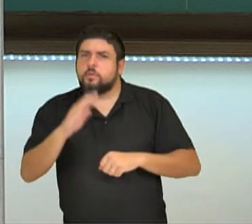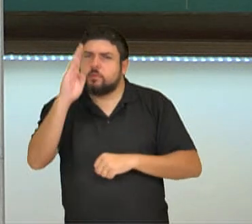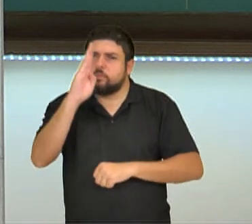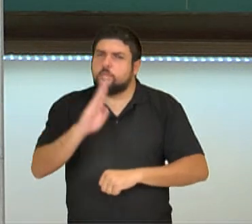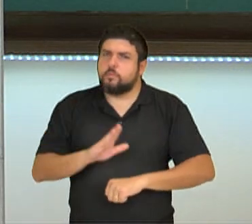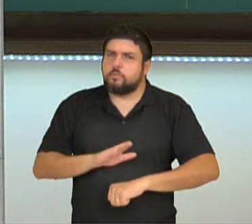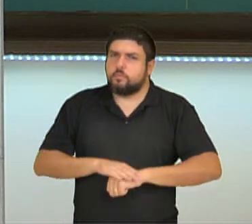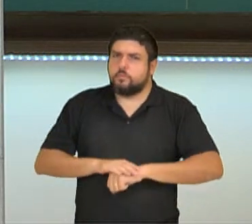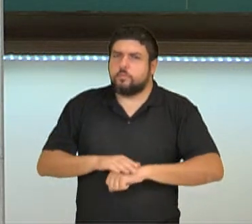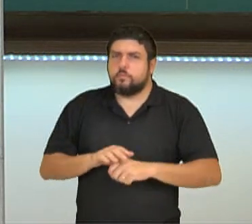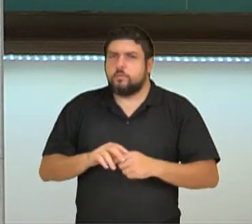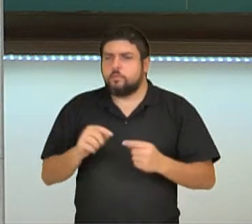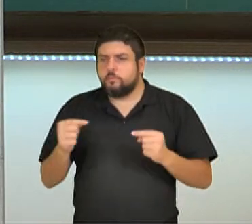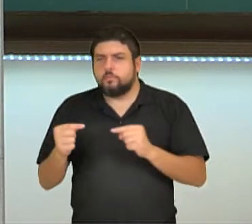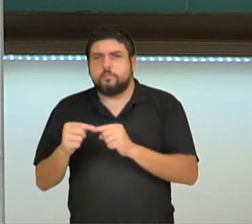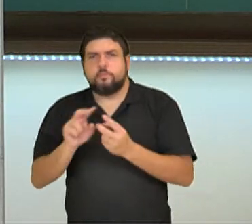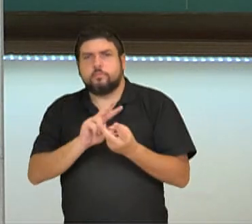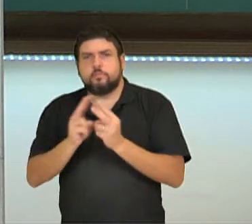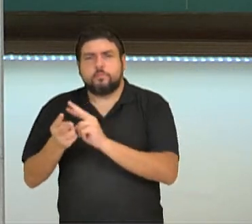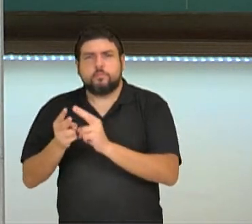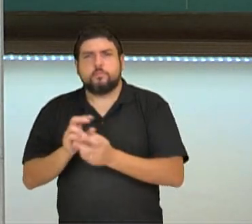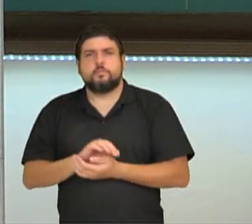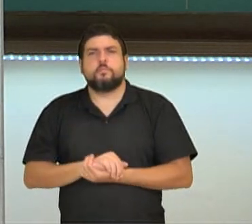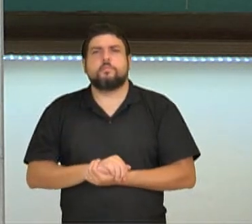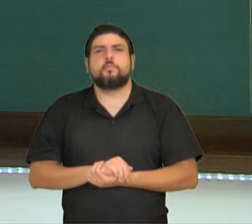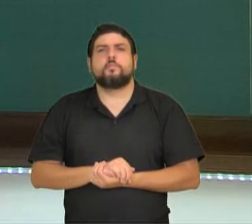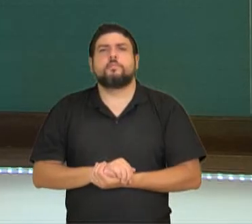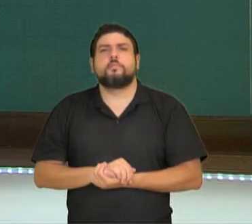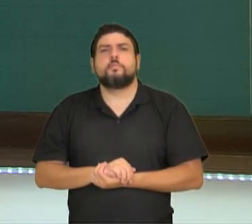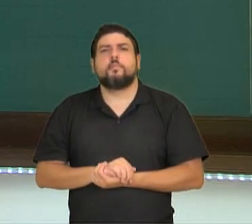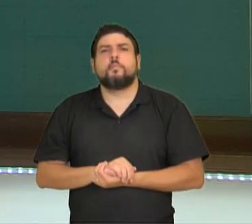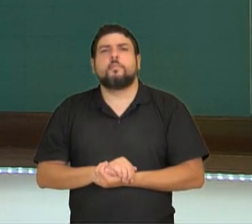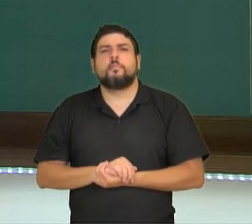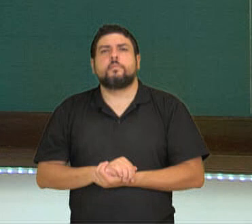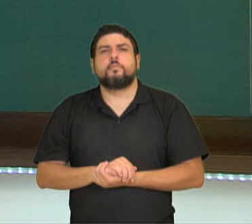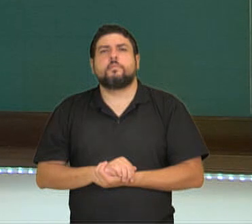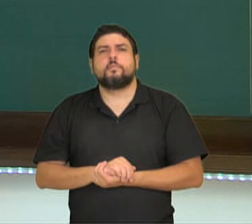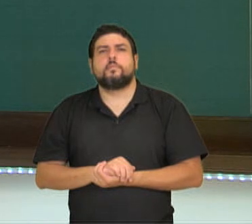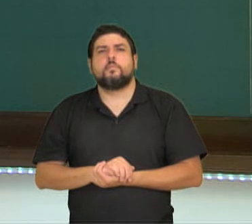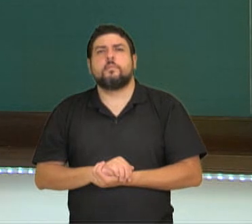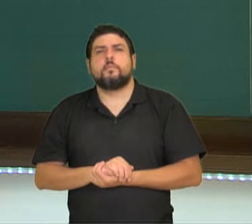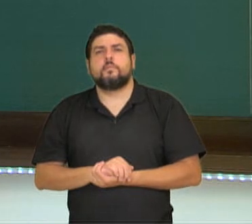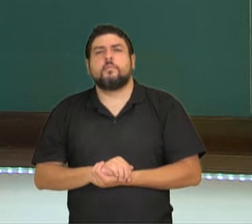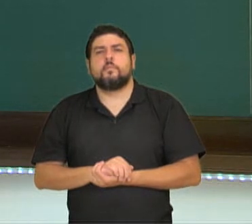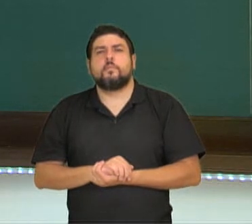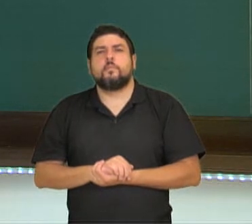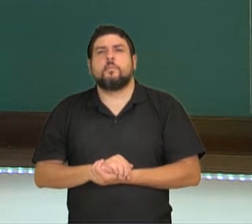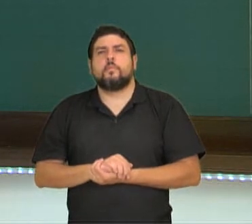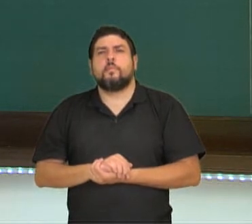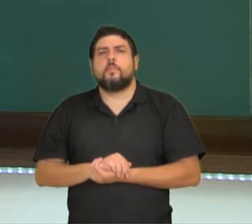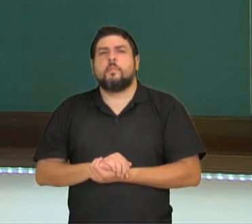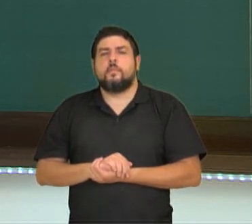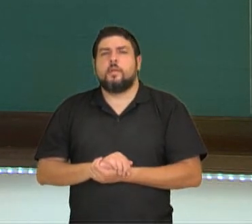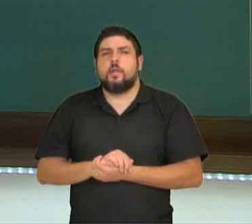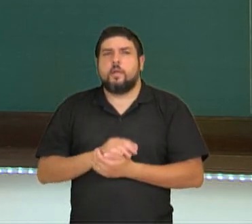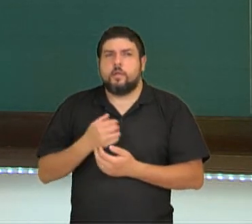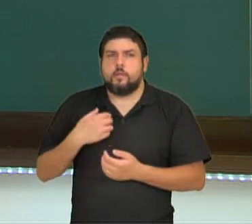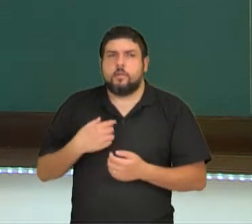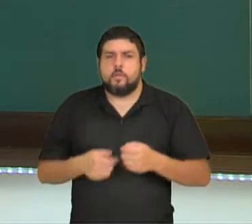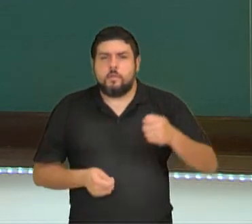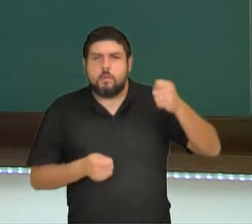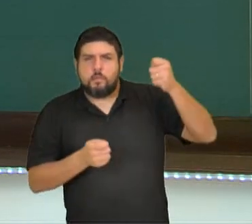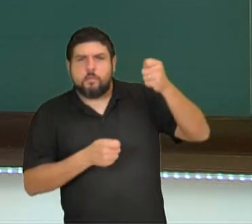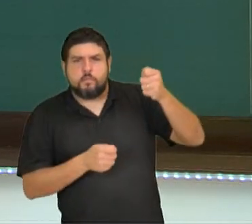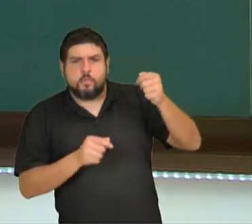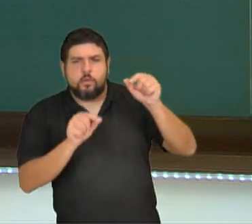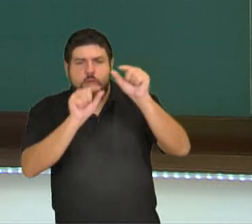completar a nossa roda de capoeira, ok? O berimbau é composto, então, pela verga de biriba, pelo arame,